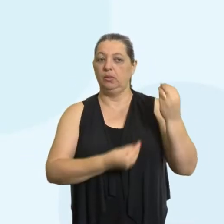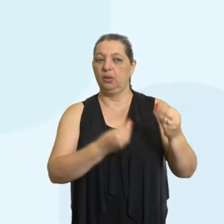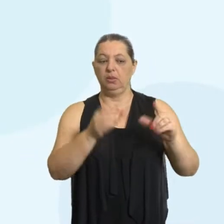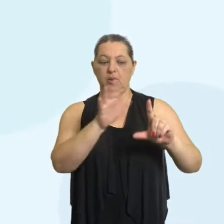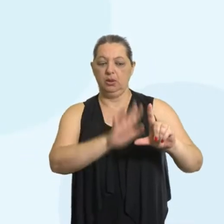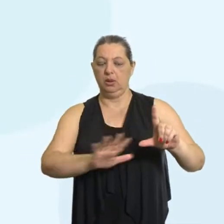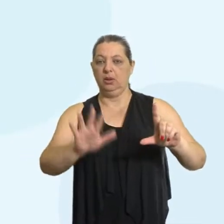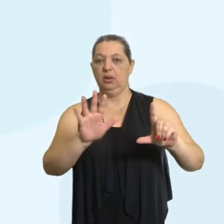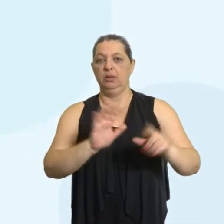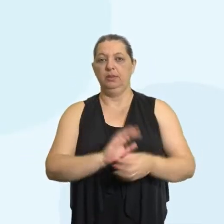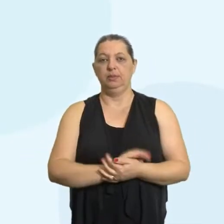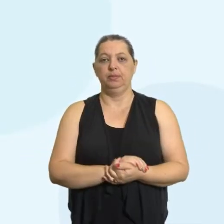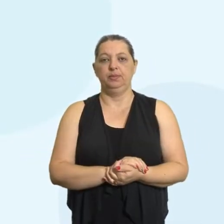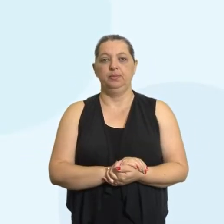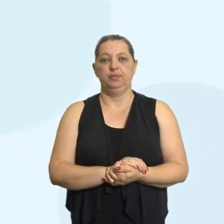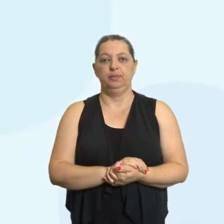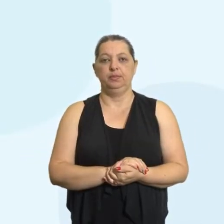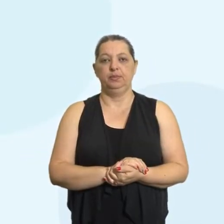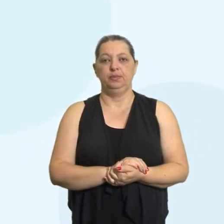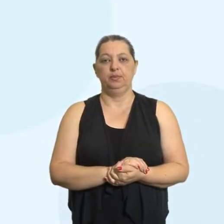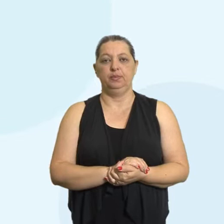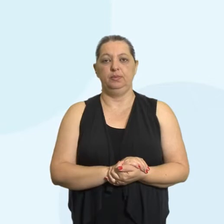E aí